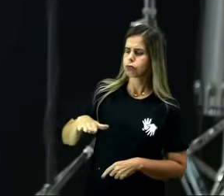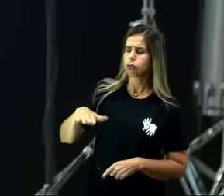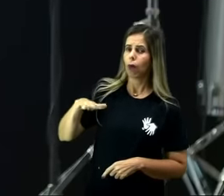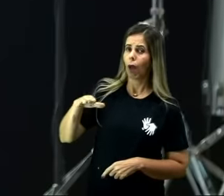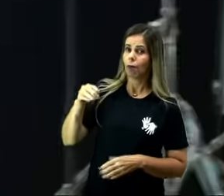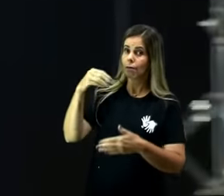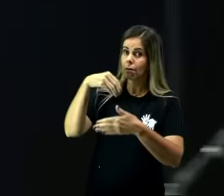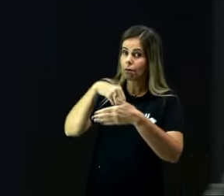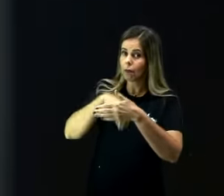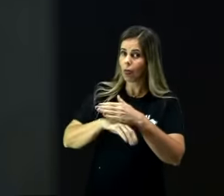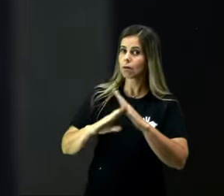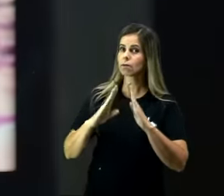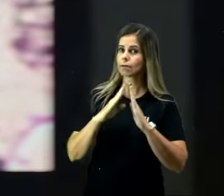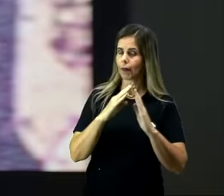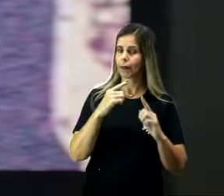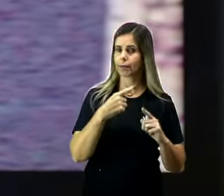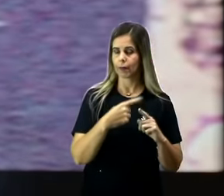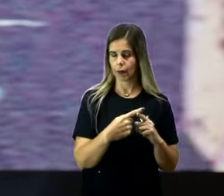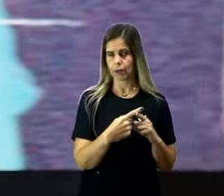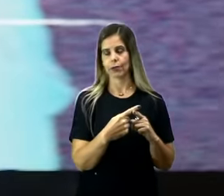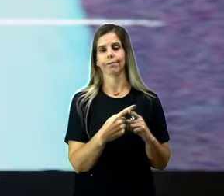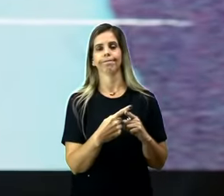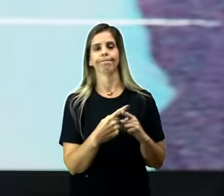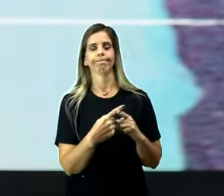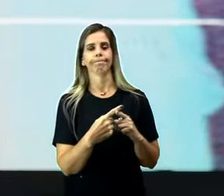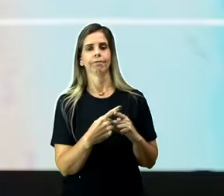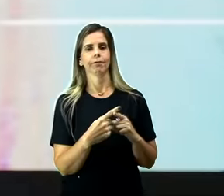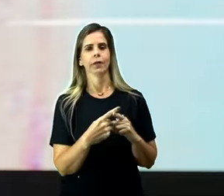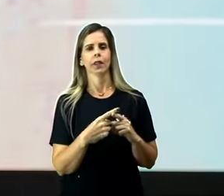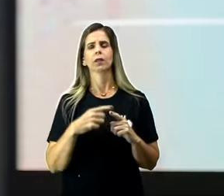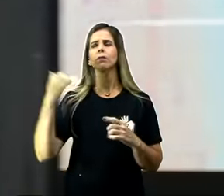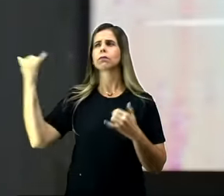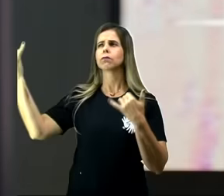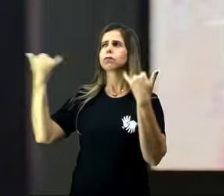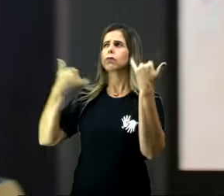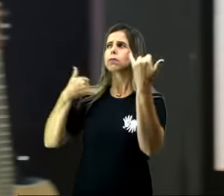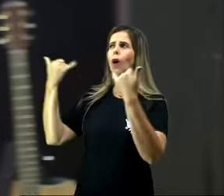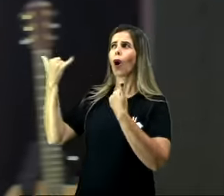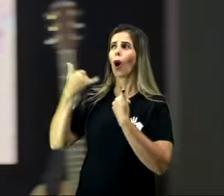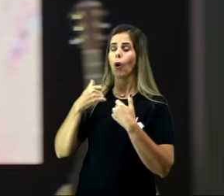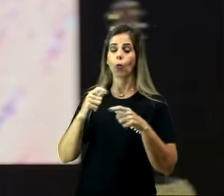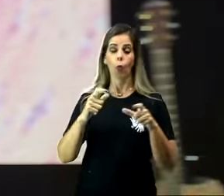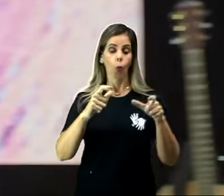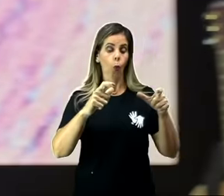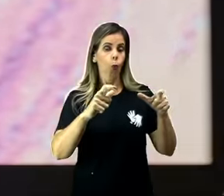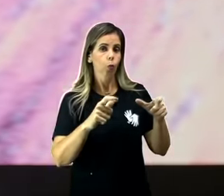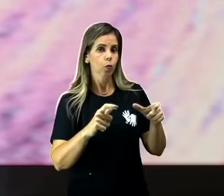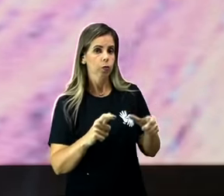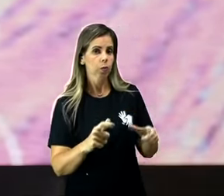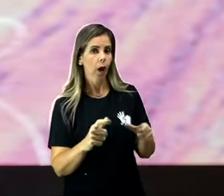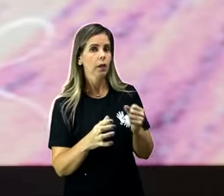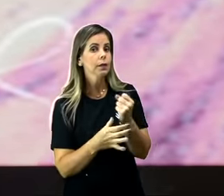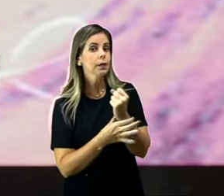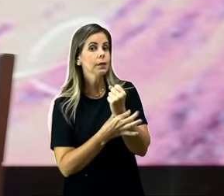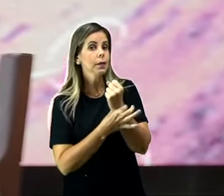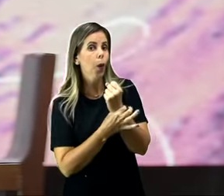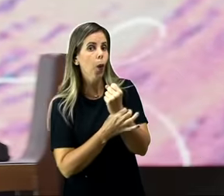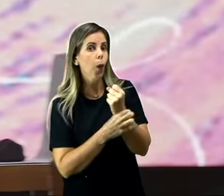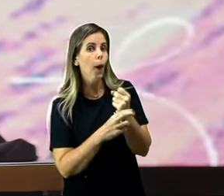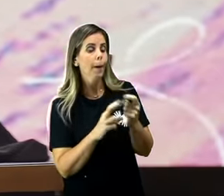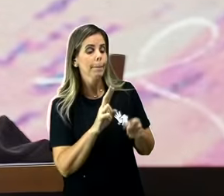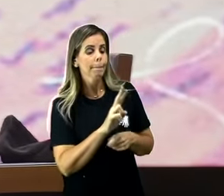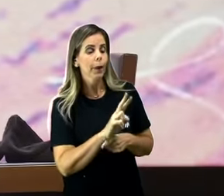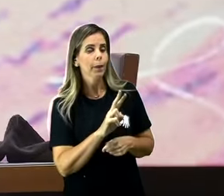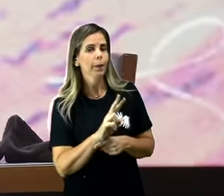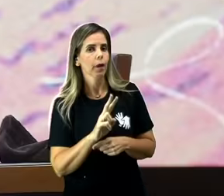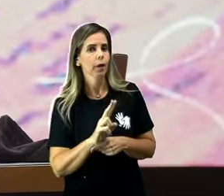Você quer uma coisa? A frase que não está na Bíblia, o crente mais ouve e mais fala: o lugar mais seguro para se estar é o centro